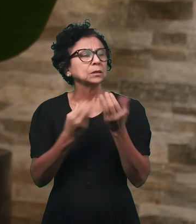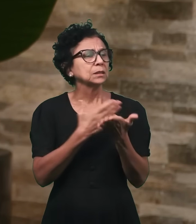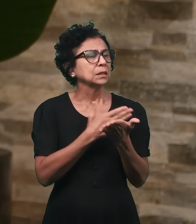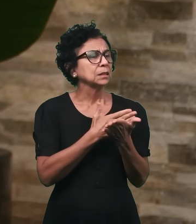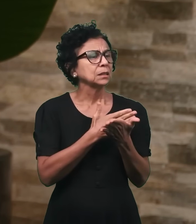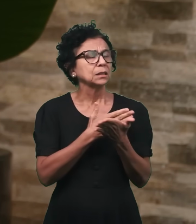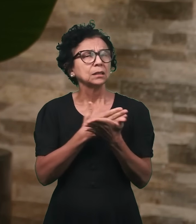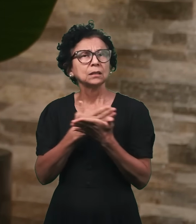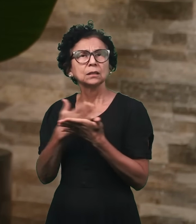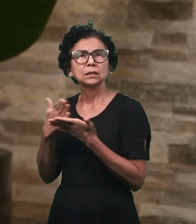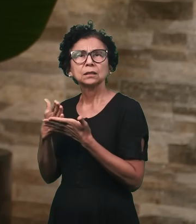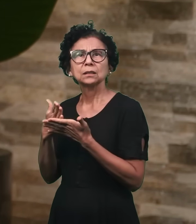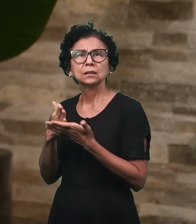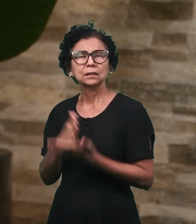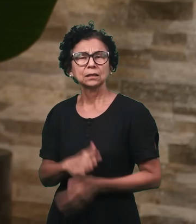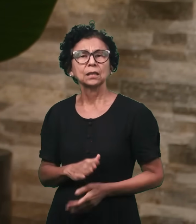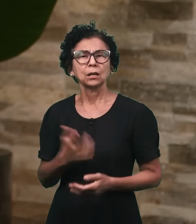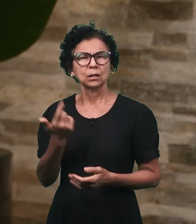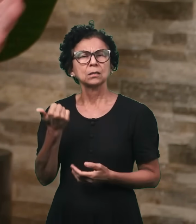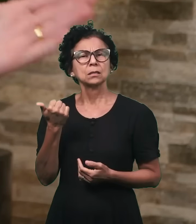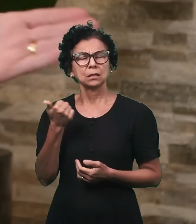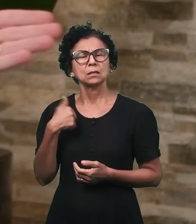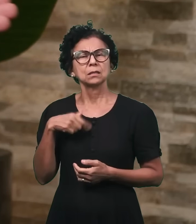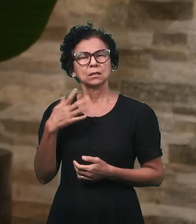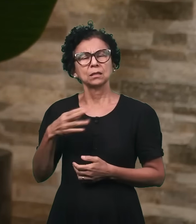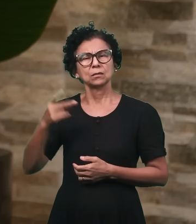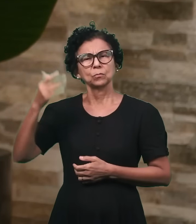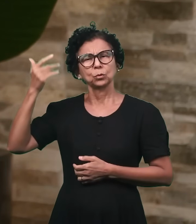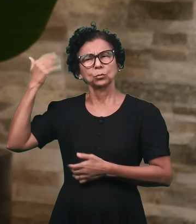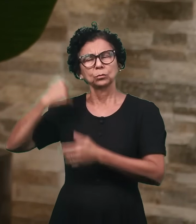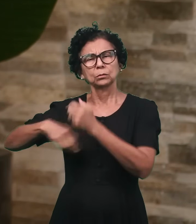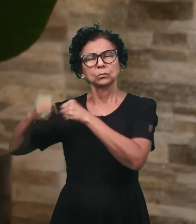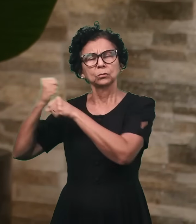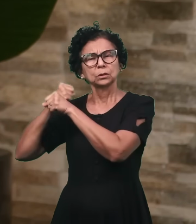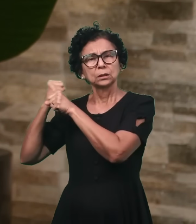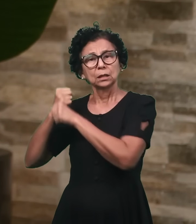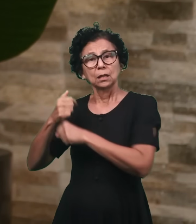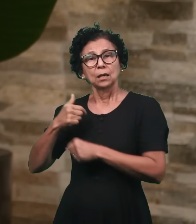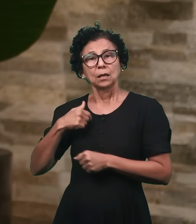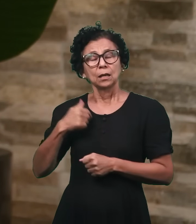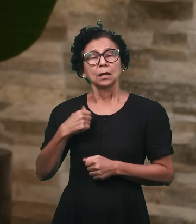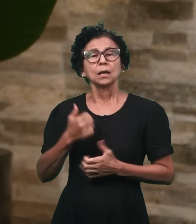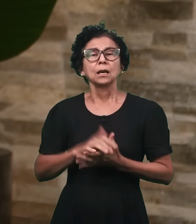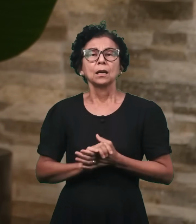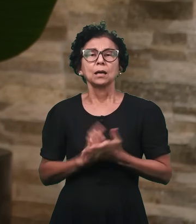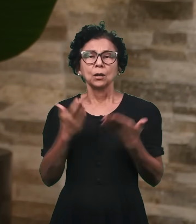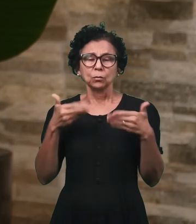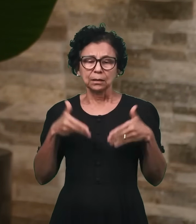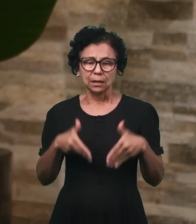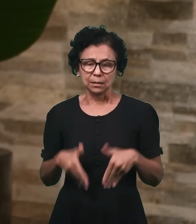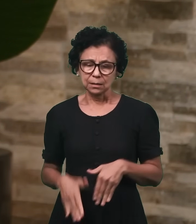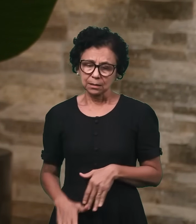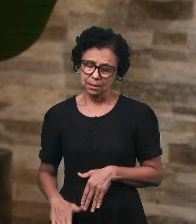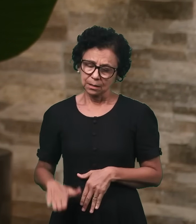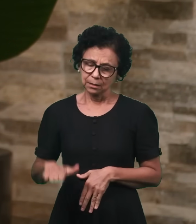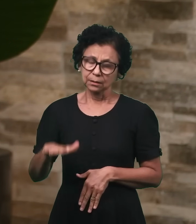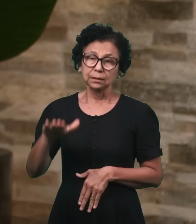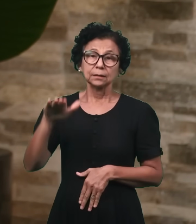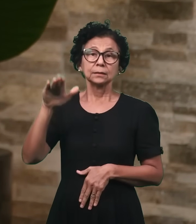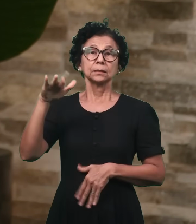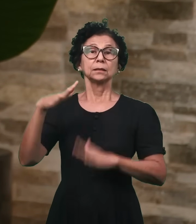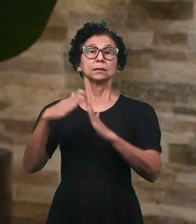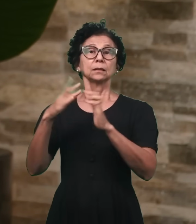pastor. Eu tive o privilégio de nascer na igreja, portanto, todas as etapas da vida foram na igreja, na realidade da igreja, mas